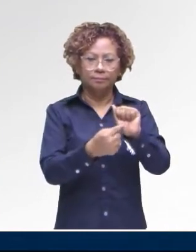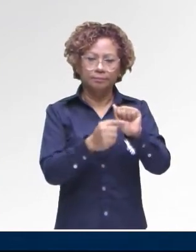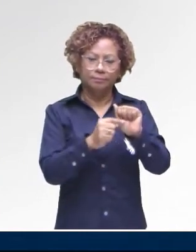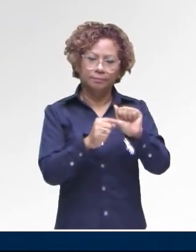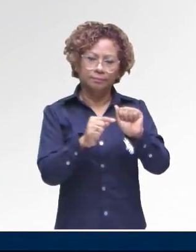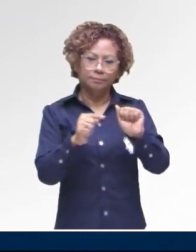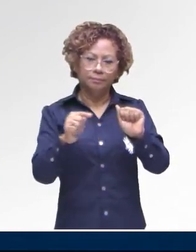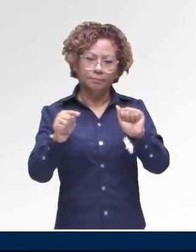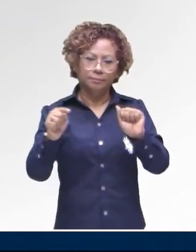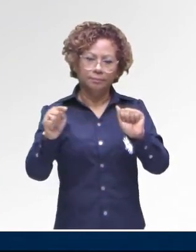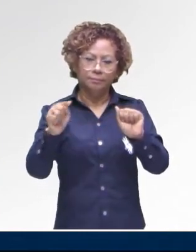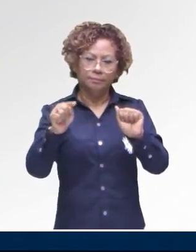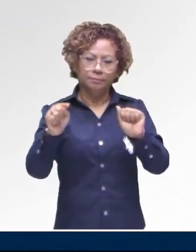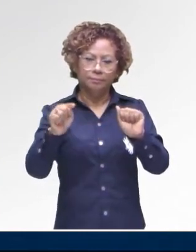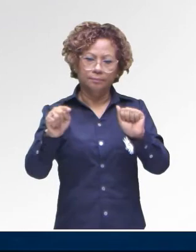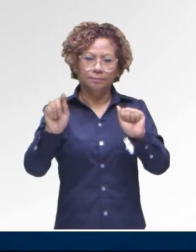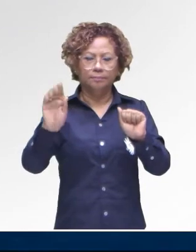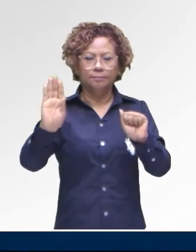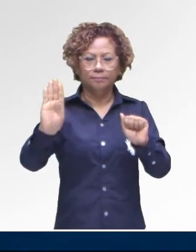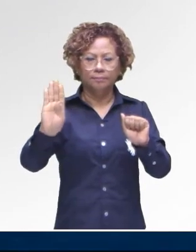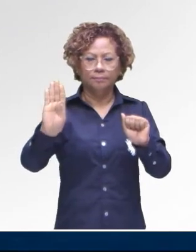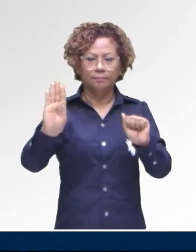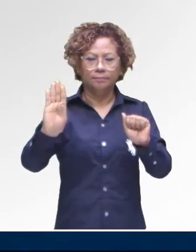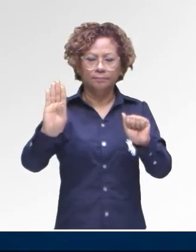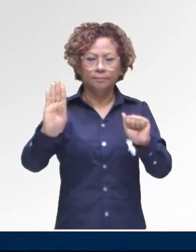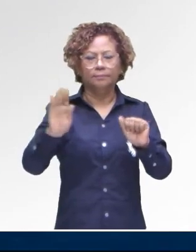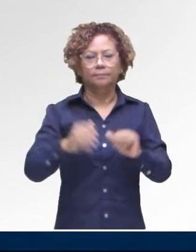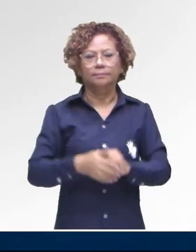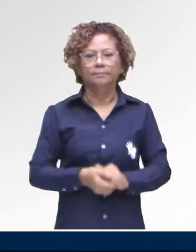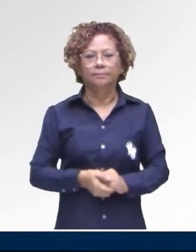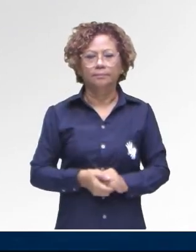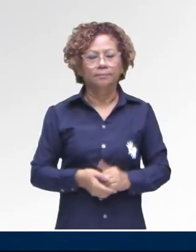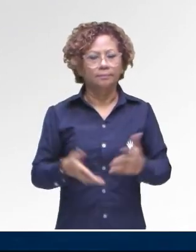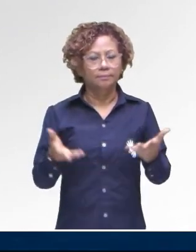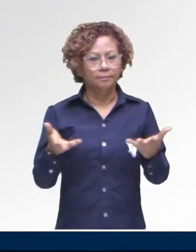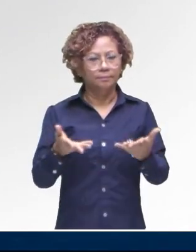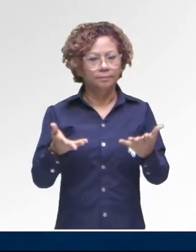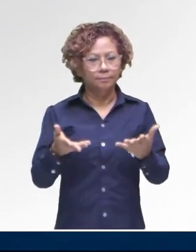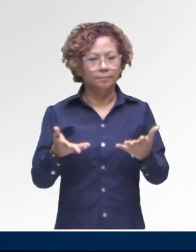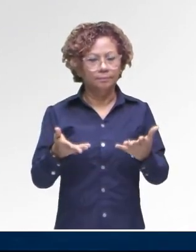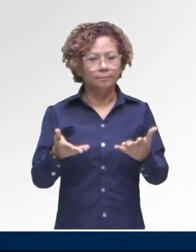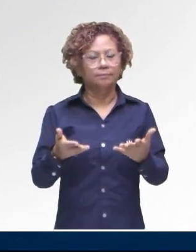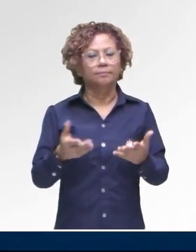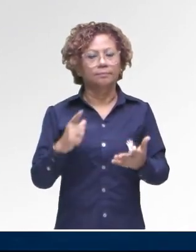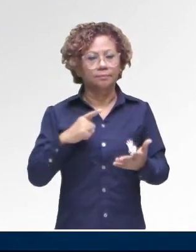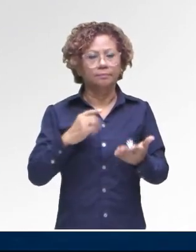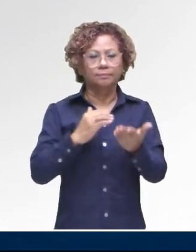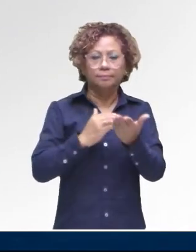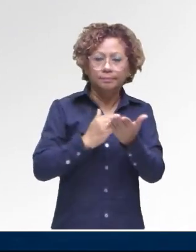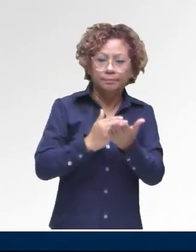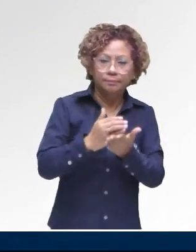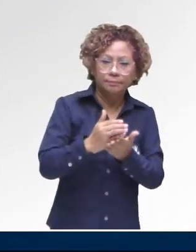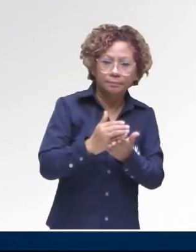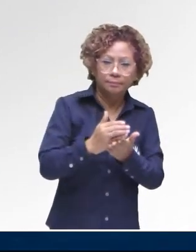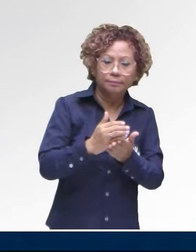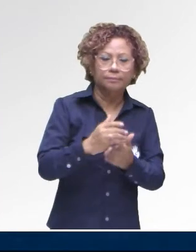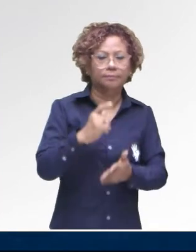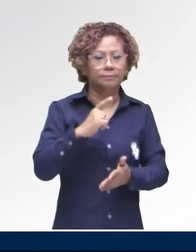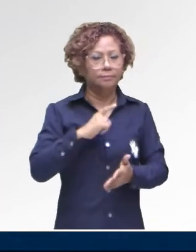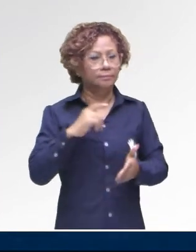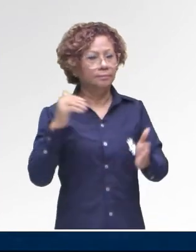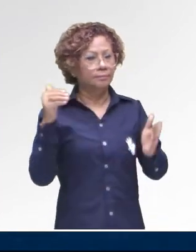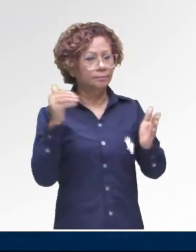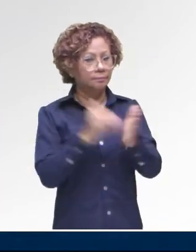E o ponto B. Muito bem. E agora, ó, nós vamos considerar somente, né,